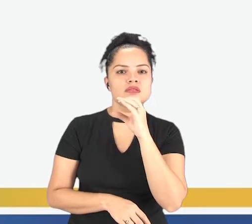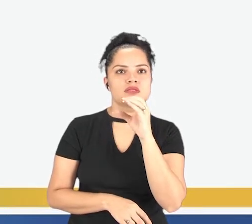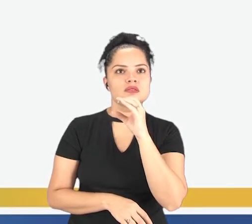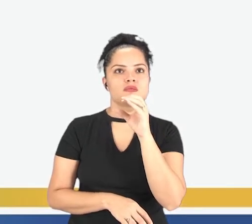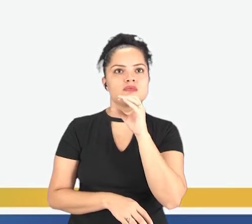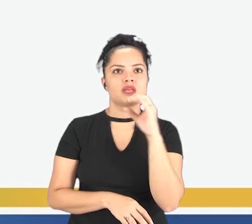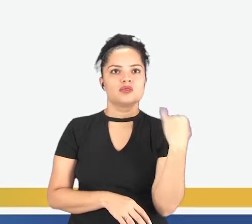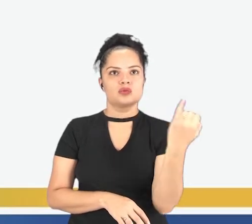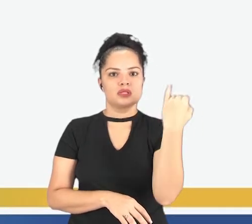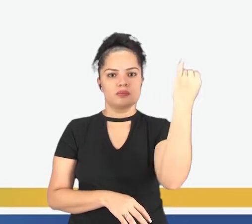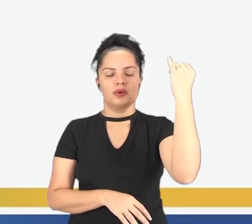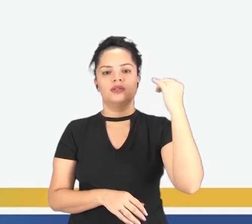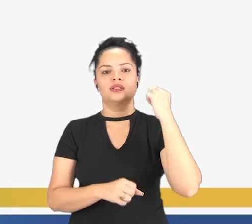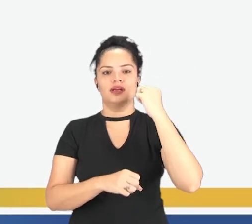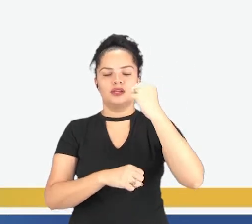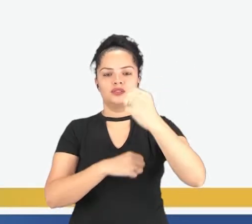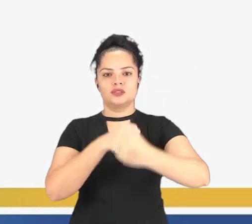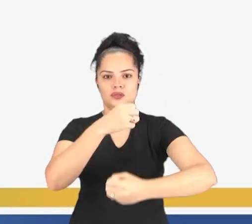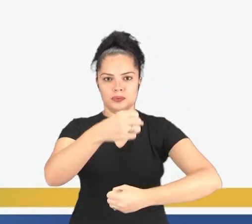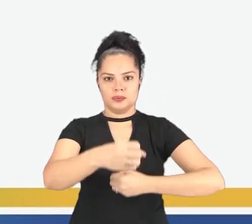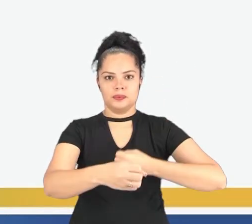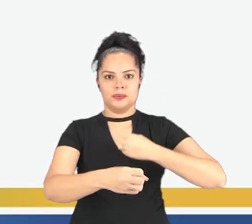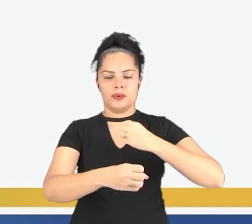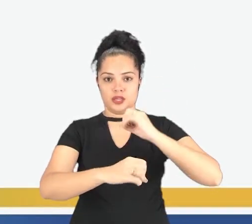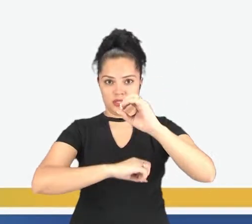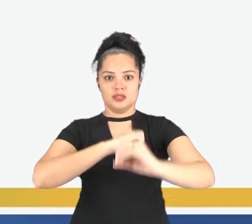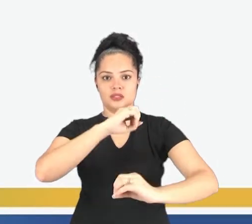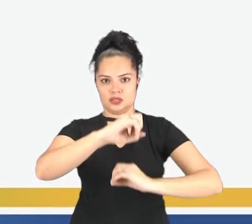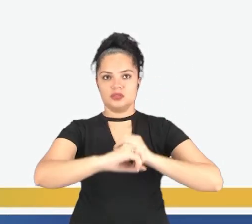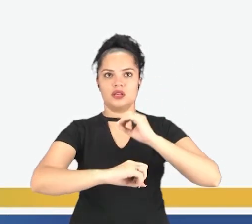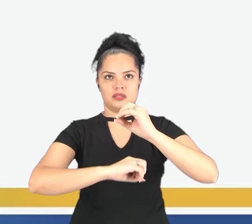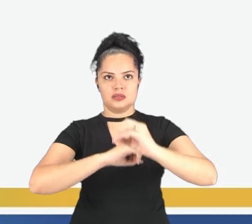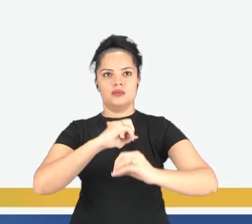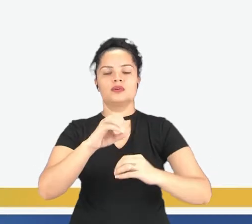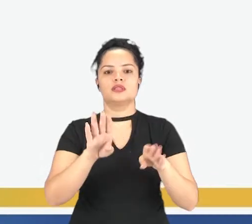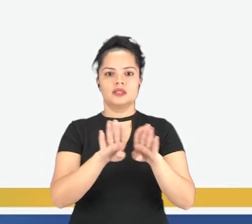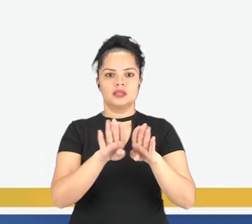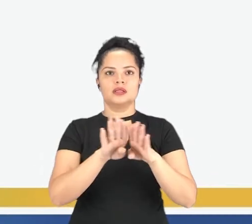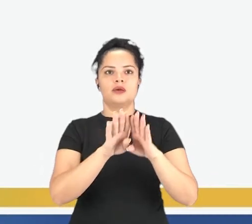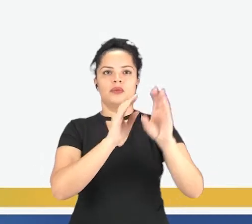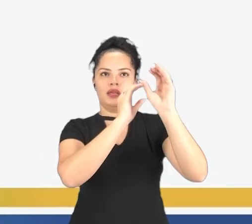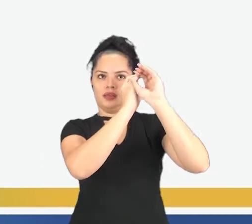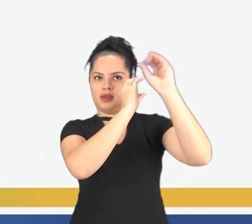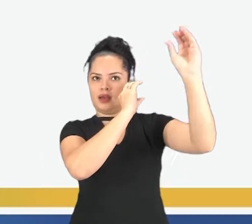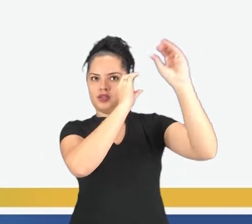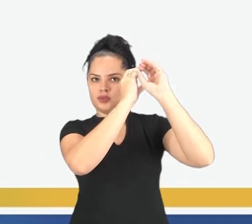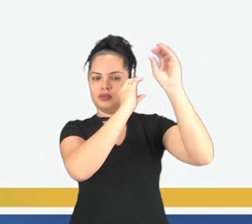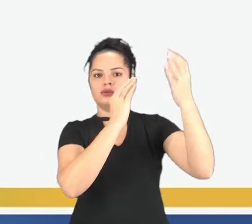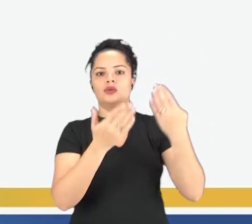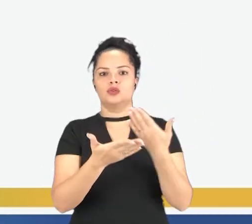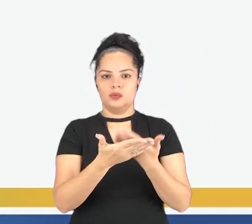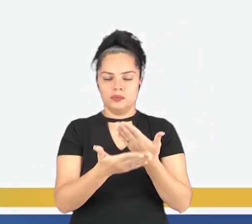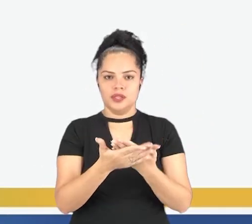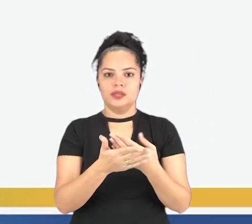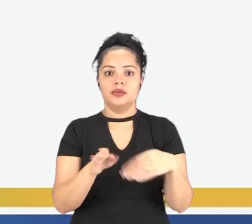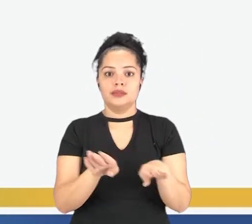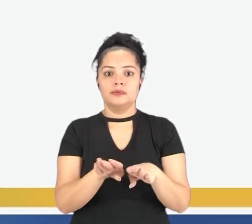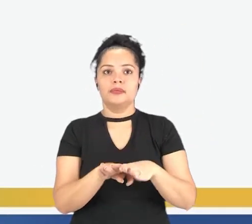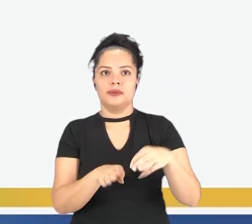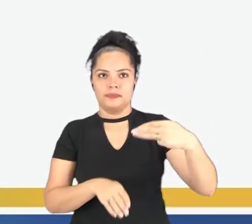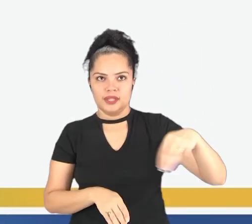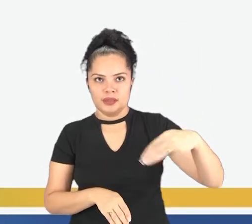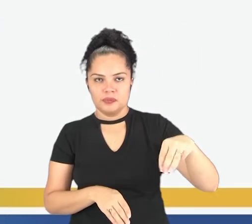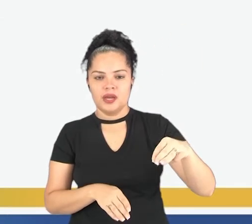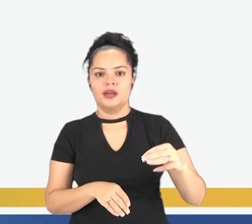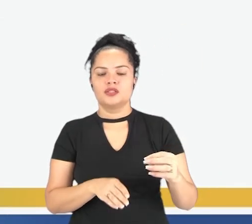nas estações do ano, na medição do tempo, né? A astronomia e a matemática. E o seu principal cultivo foi o milho, o principal alimento deles